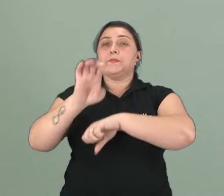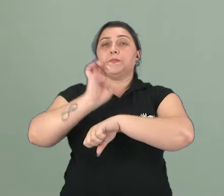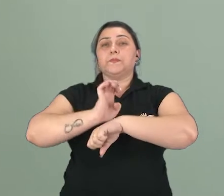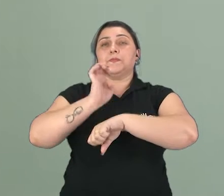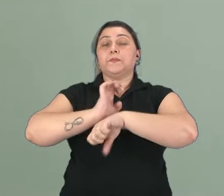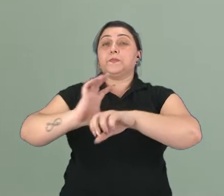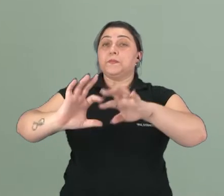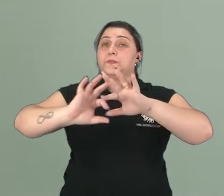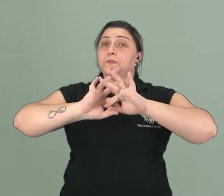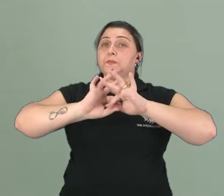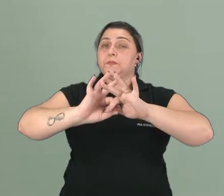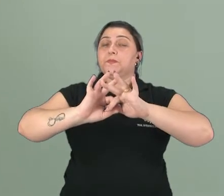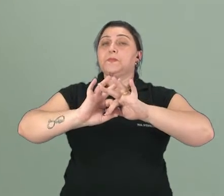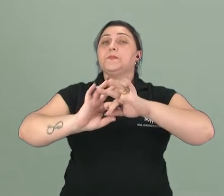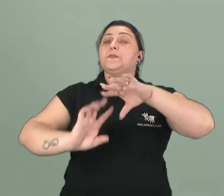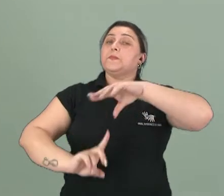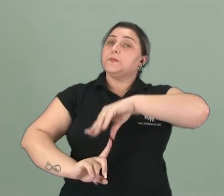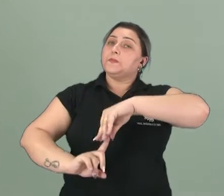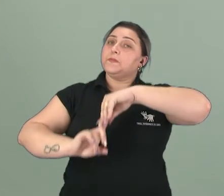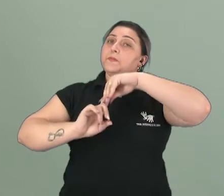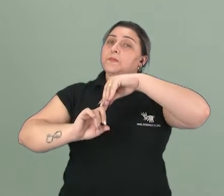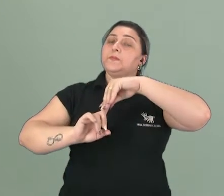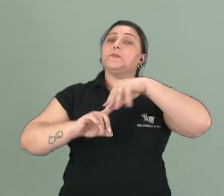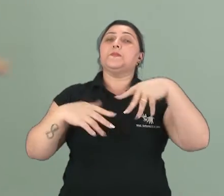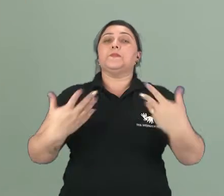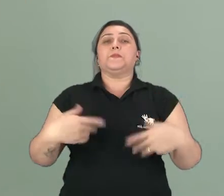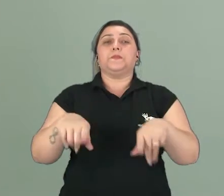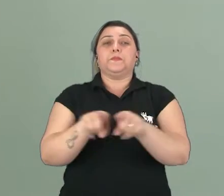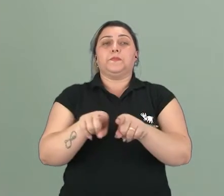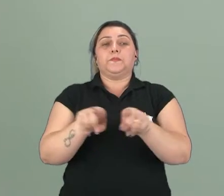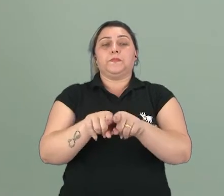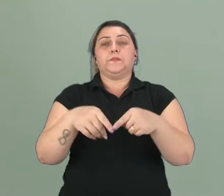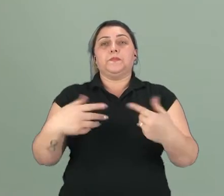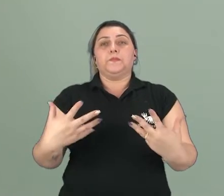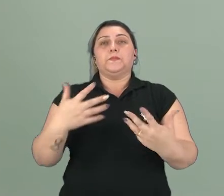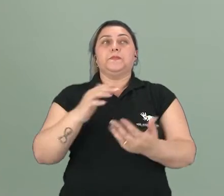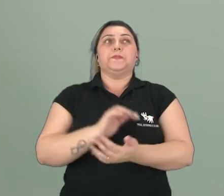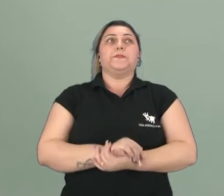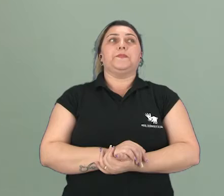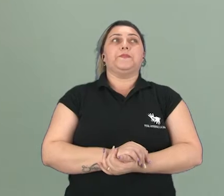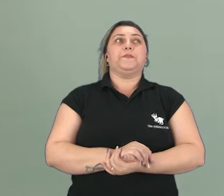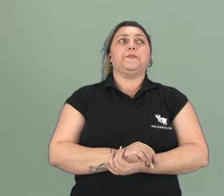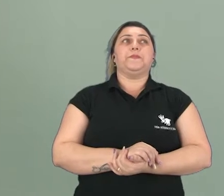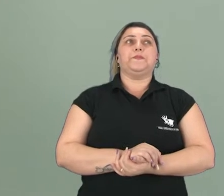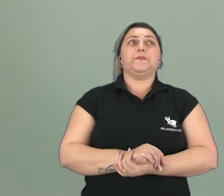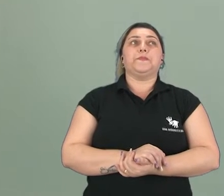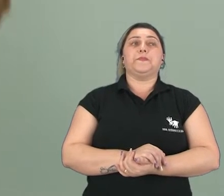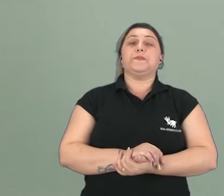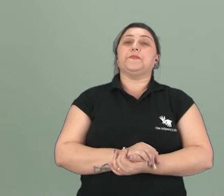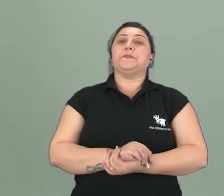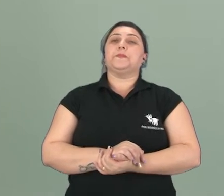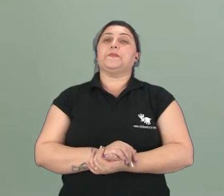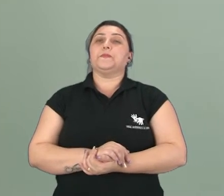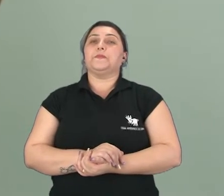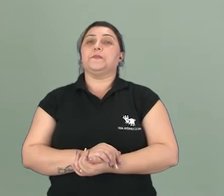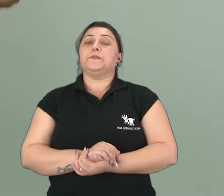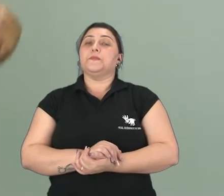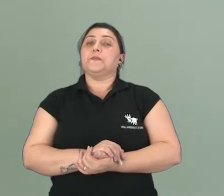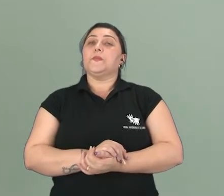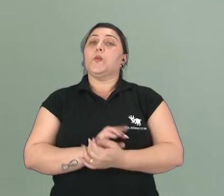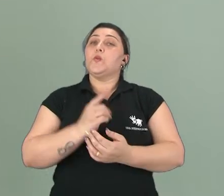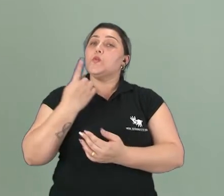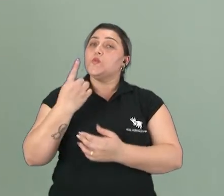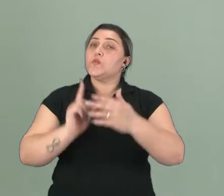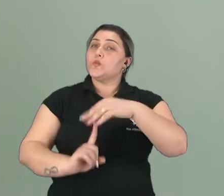essa unificação em um Estado só, ela se deu também através do poder centralizado nas mãos de